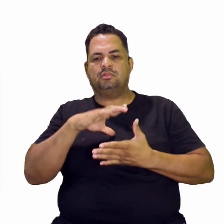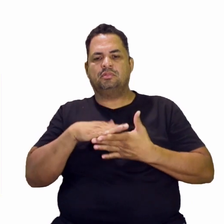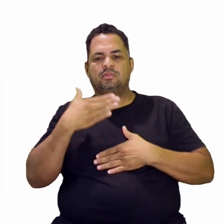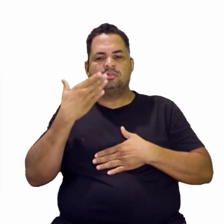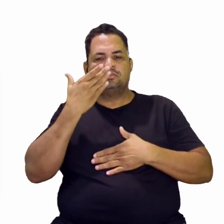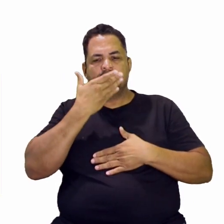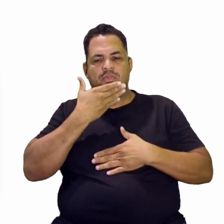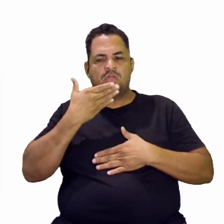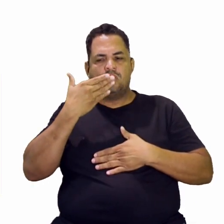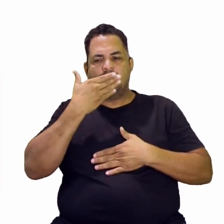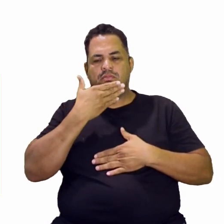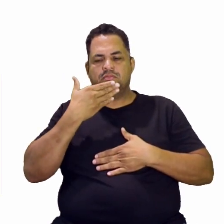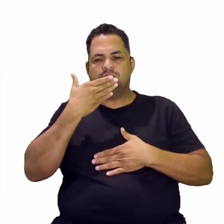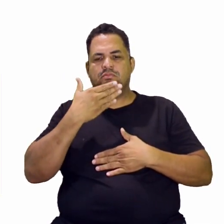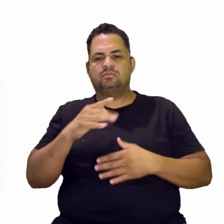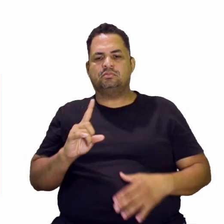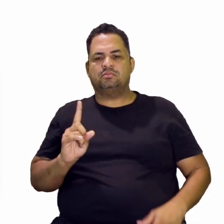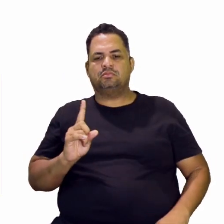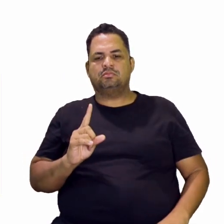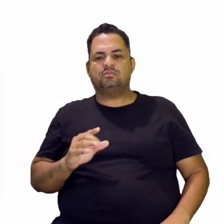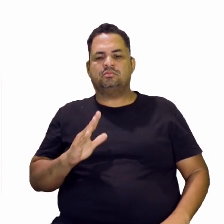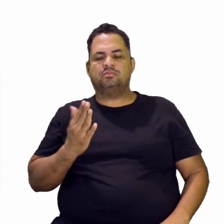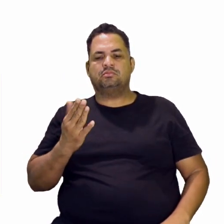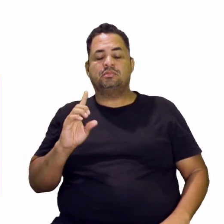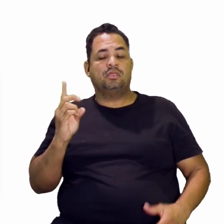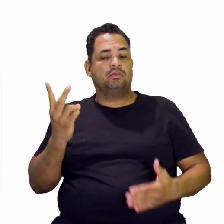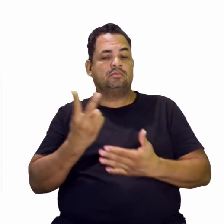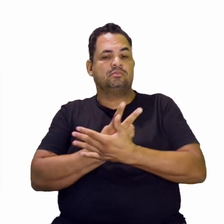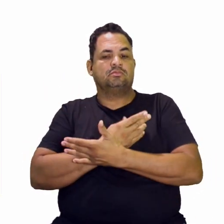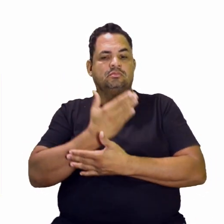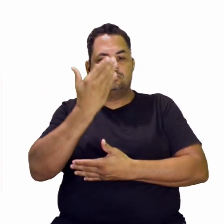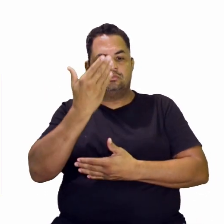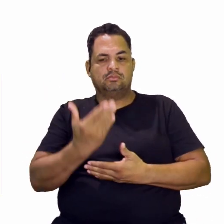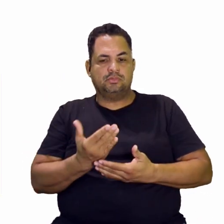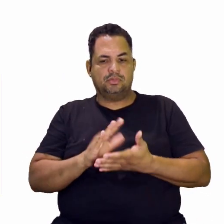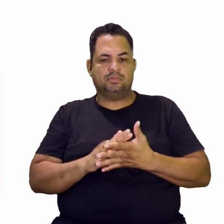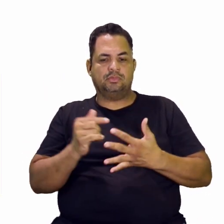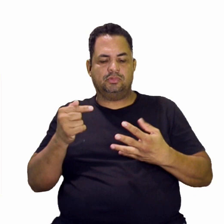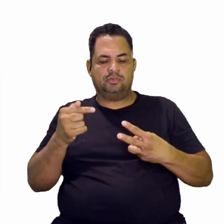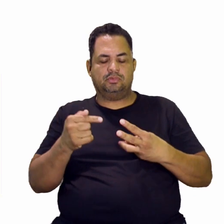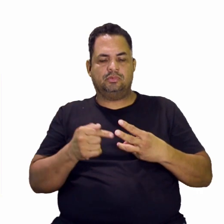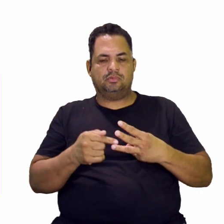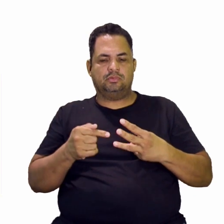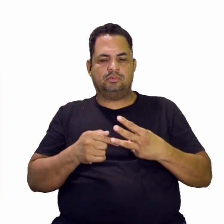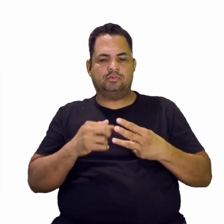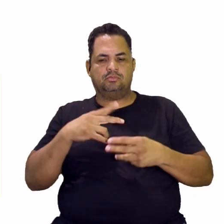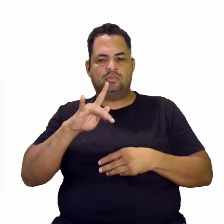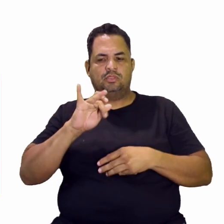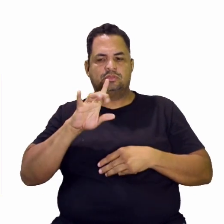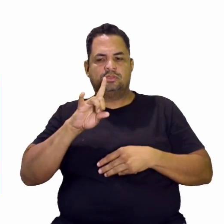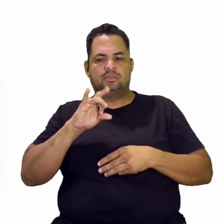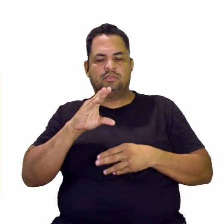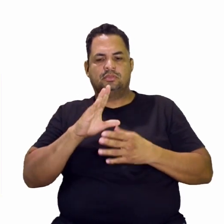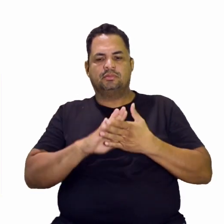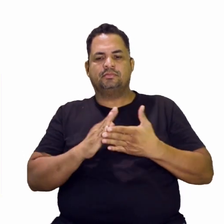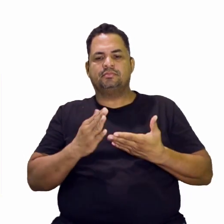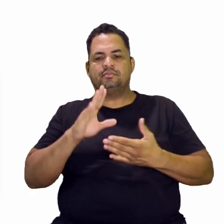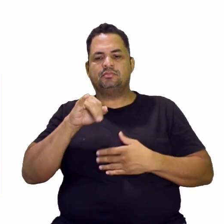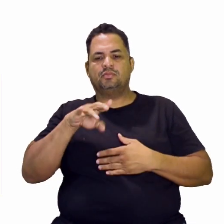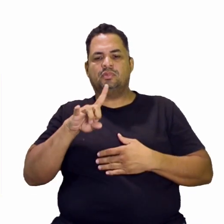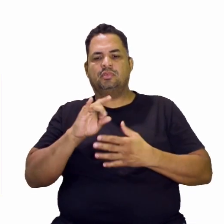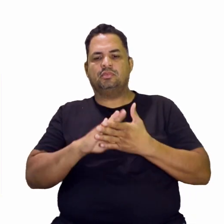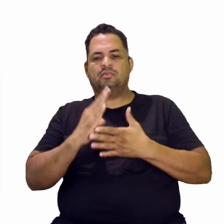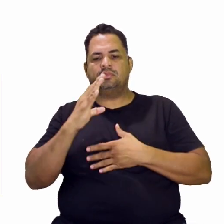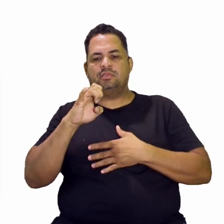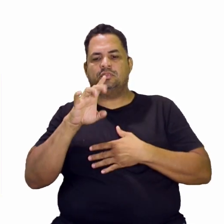mais adocicado. O que não vai acontecer nessa última classificação, que são os polissacarídeos. Ou seja, o